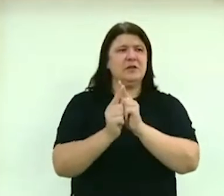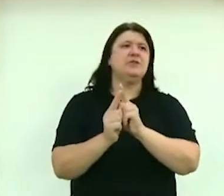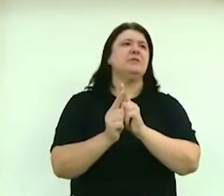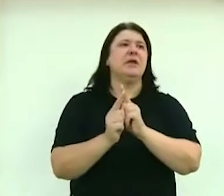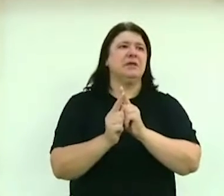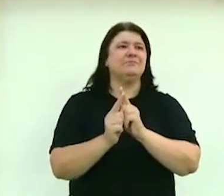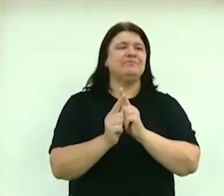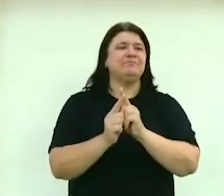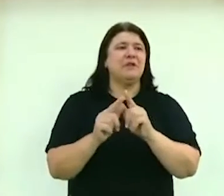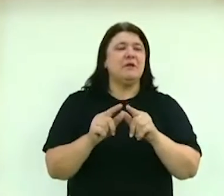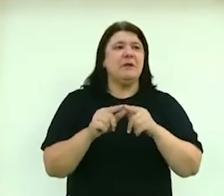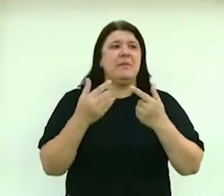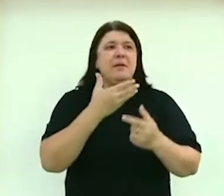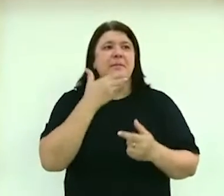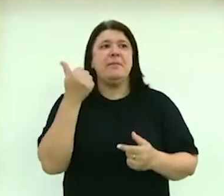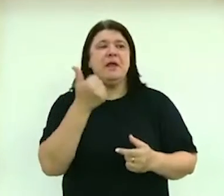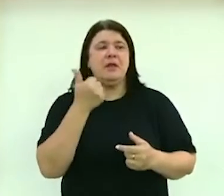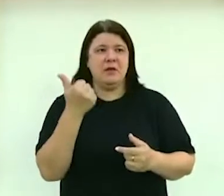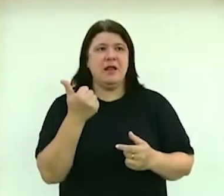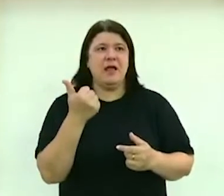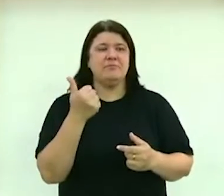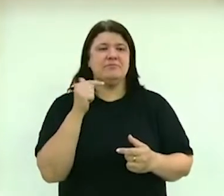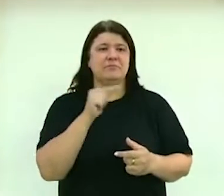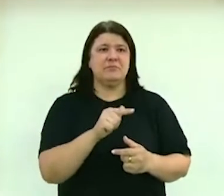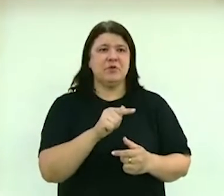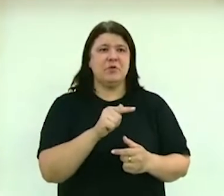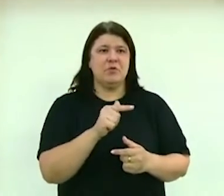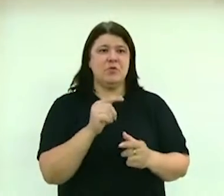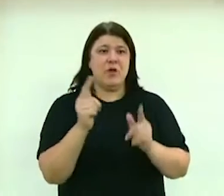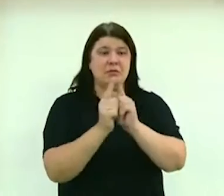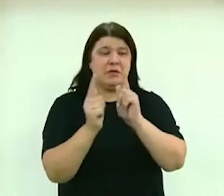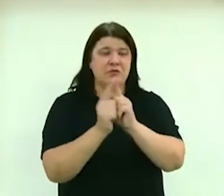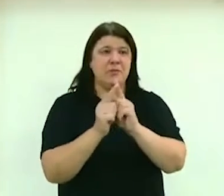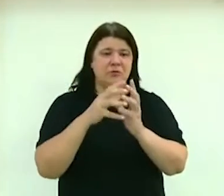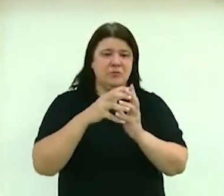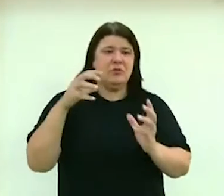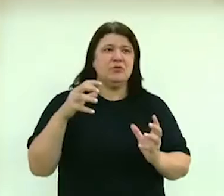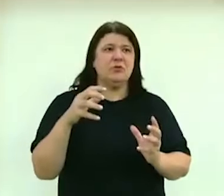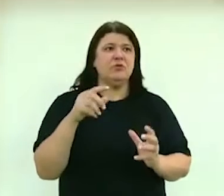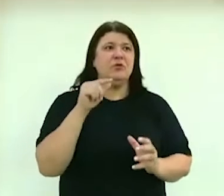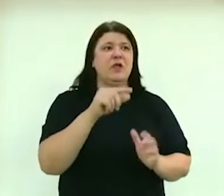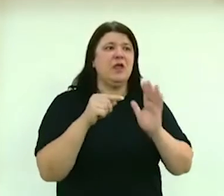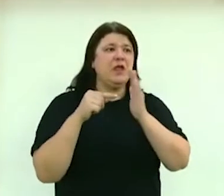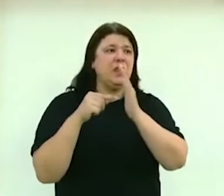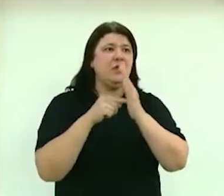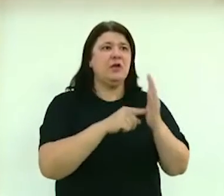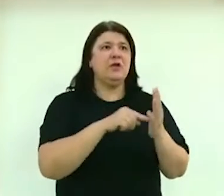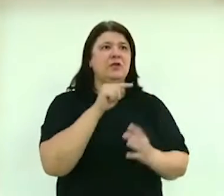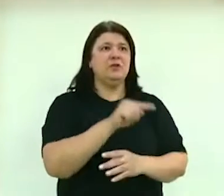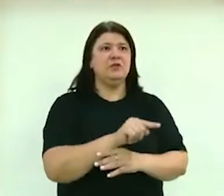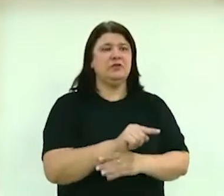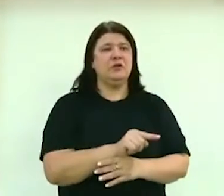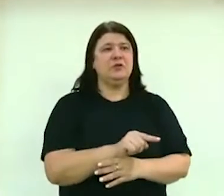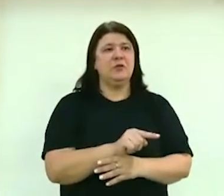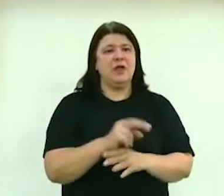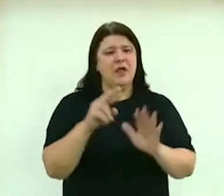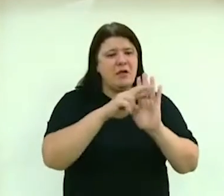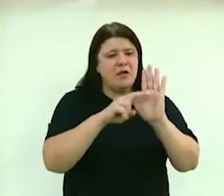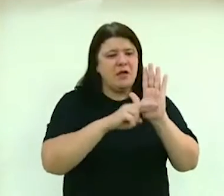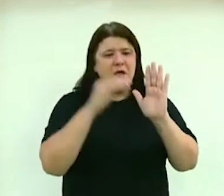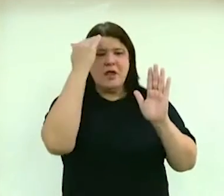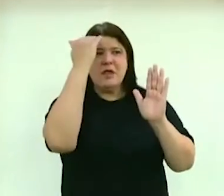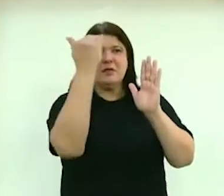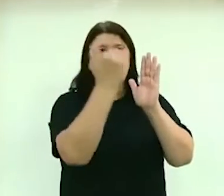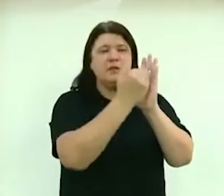para melhorar o atendimento às pessoas com idades avançadas. Dessa forma que eu indico, nos termos do artigo 95 do Regimento Interno, ao secretário